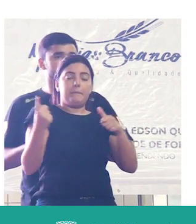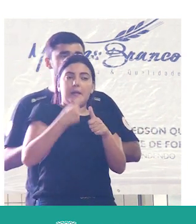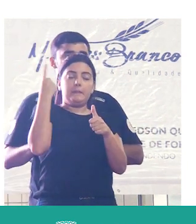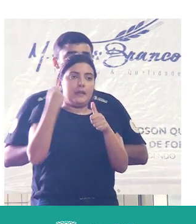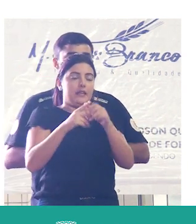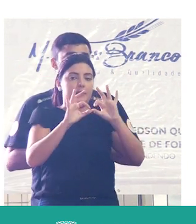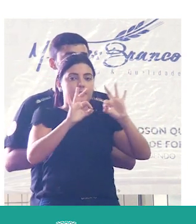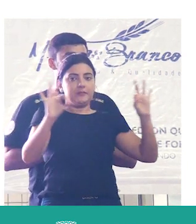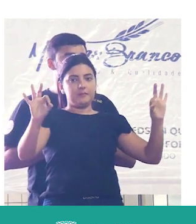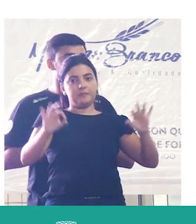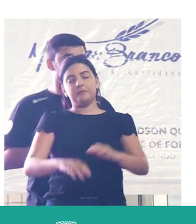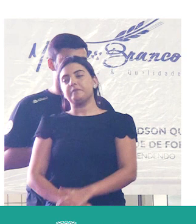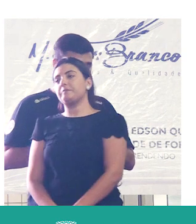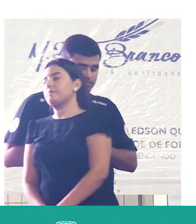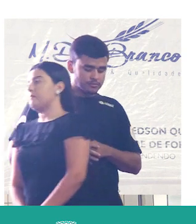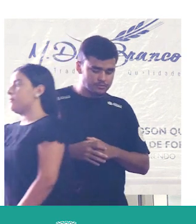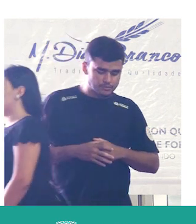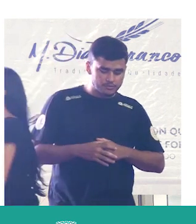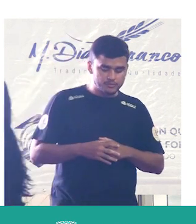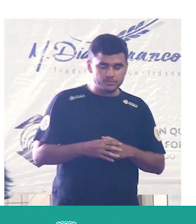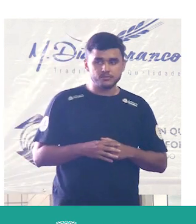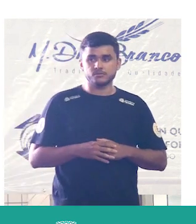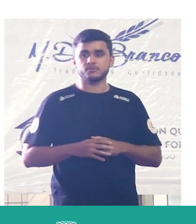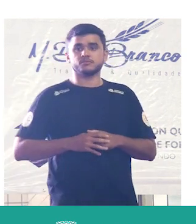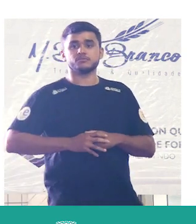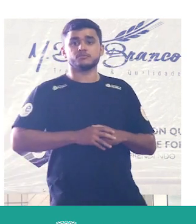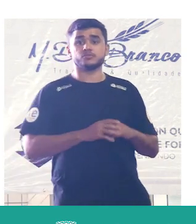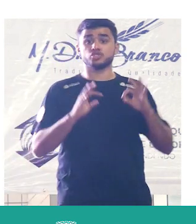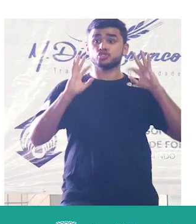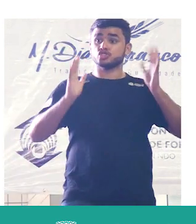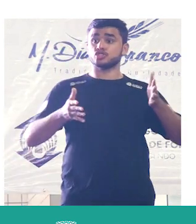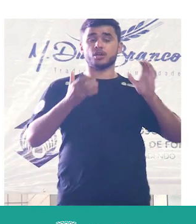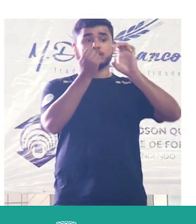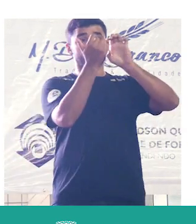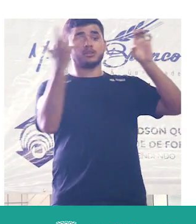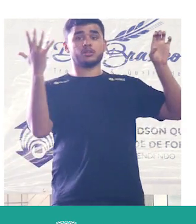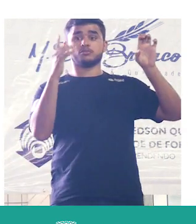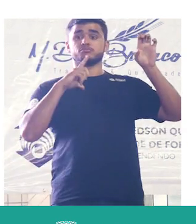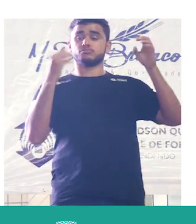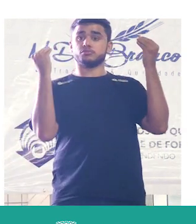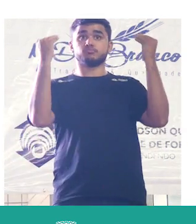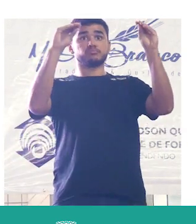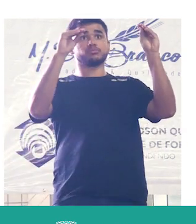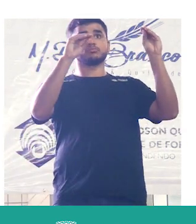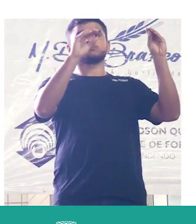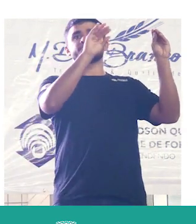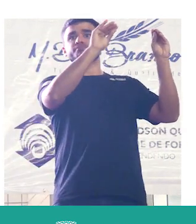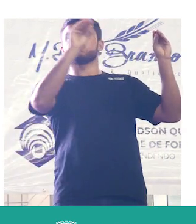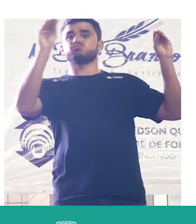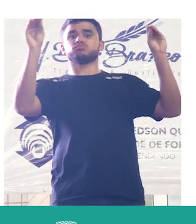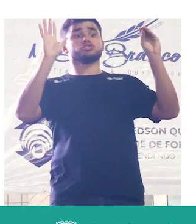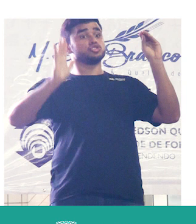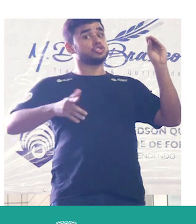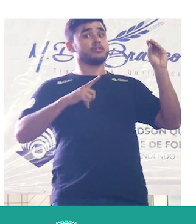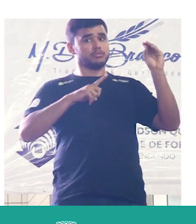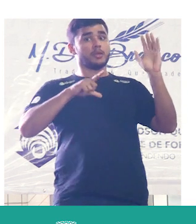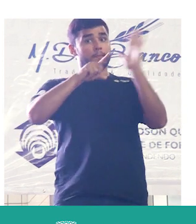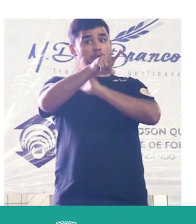que na maioria das questões, a equação já vai ser dada. Essa aqui não veio. Segundo